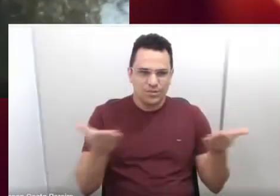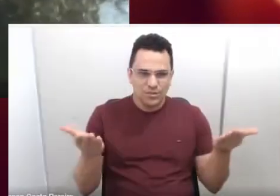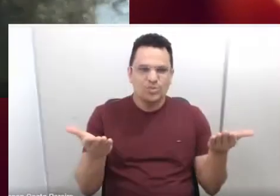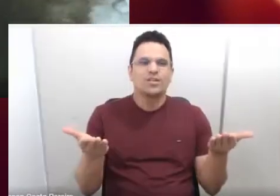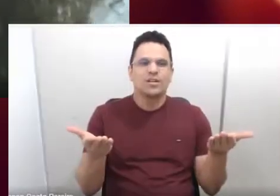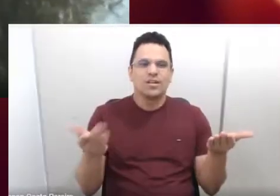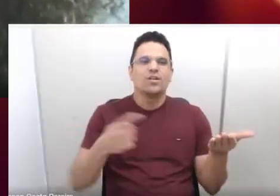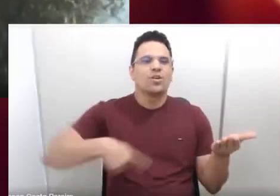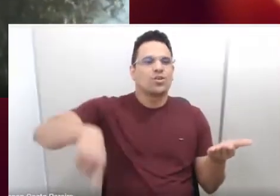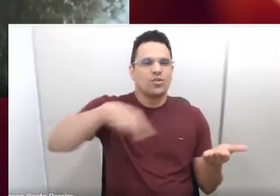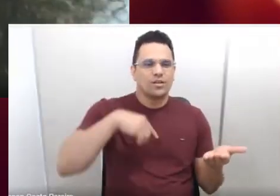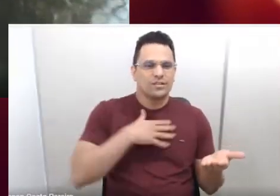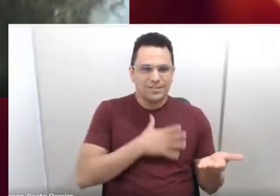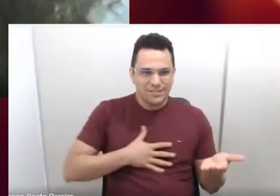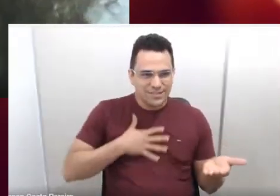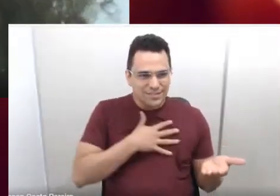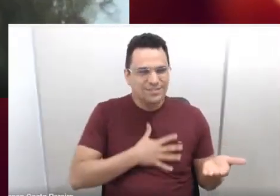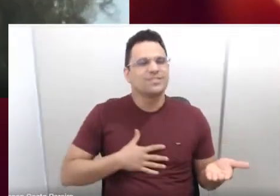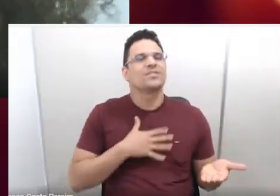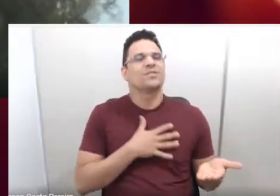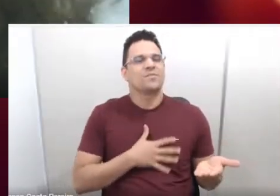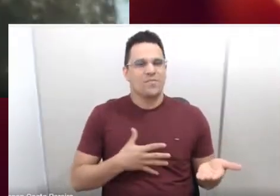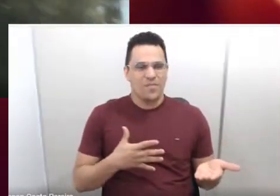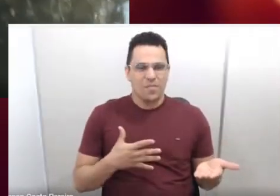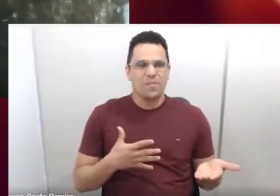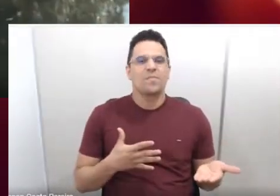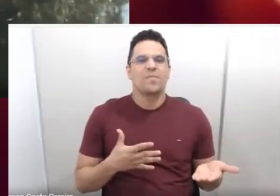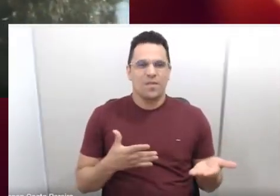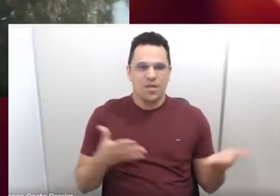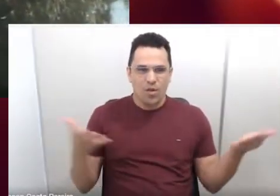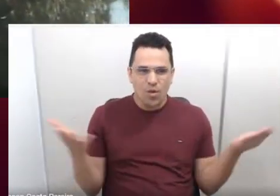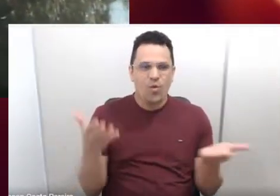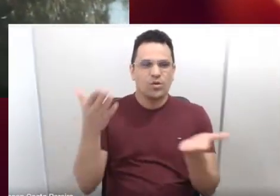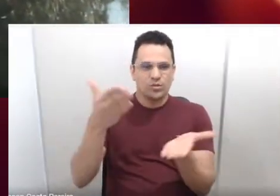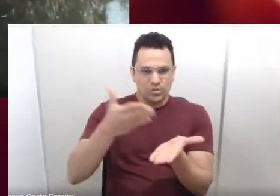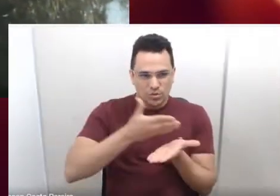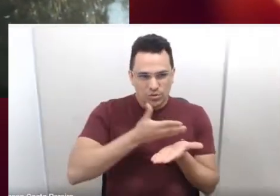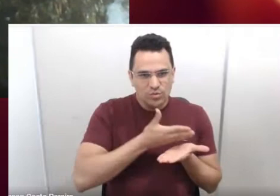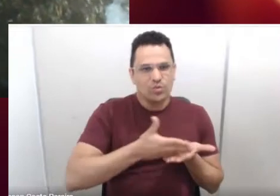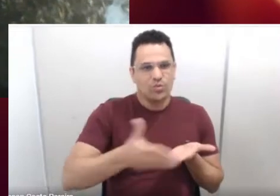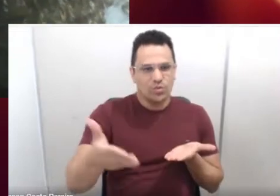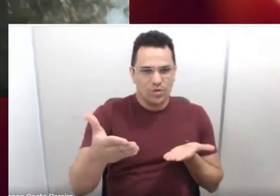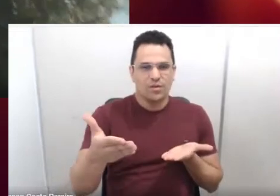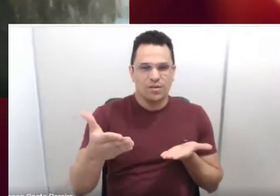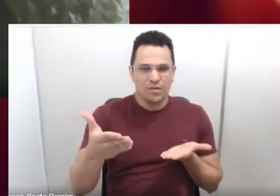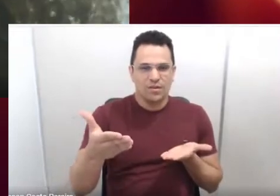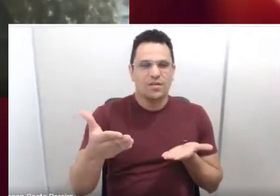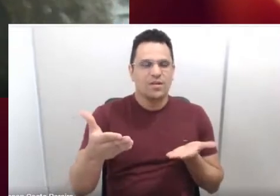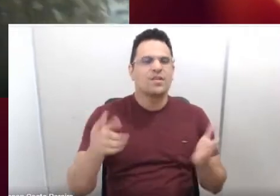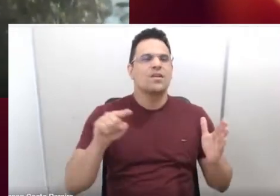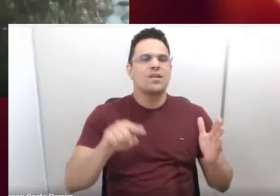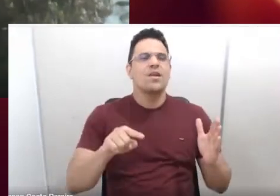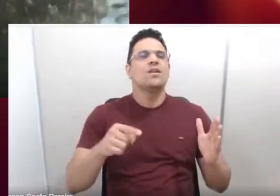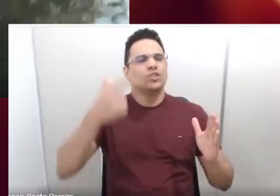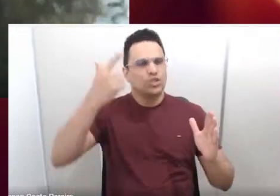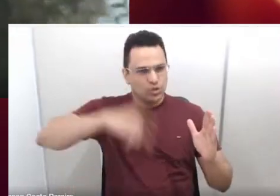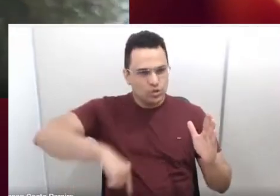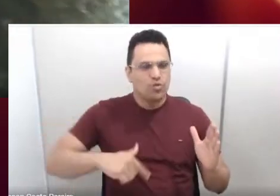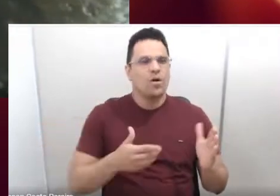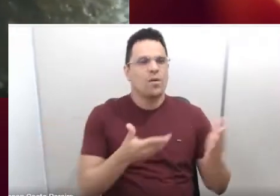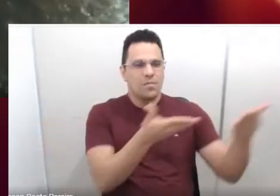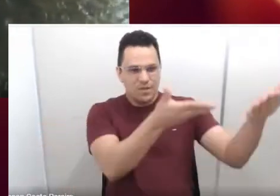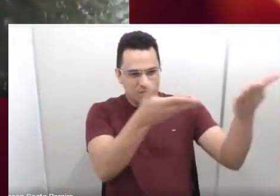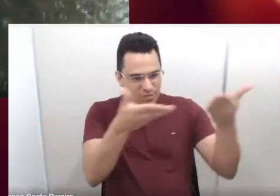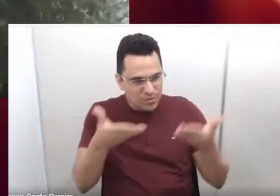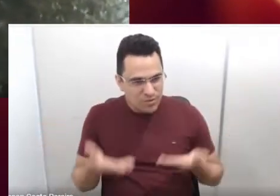É com muita satisfação que a gente inicia esse breve diálogo aqui com mais um convidado na